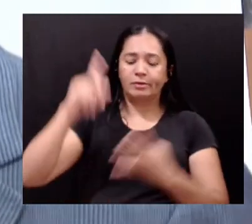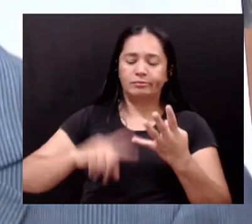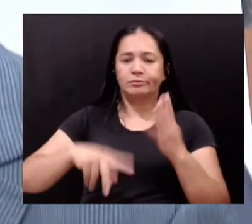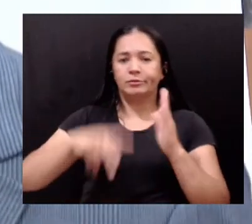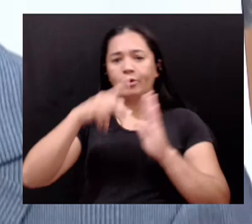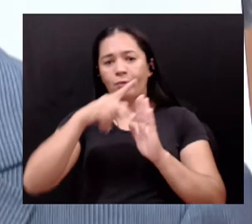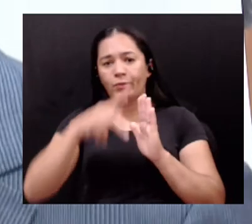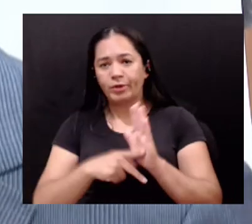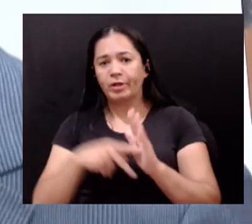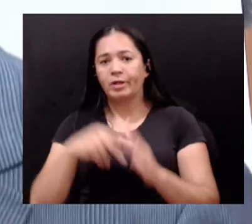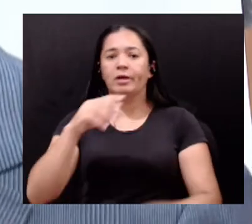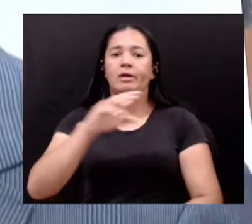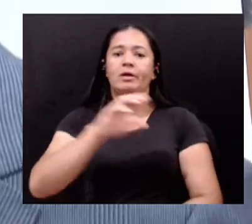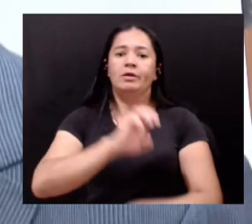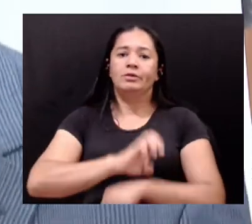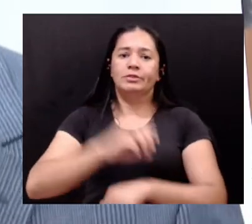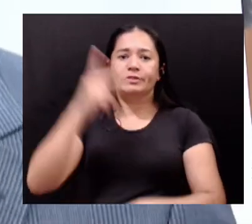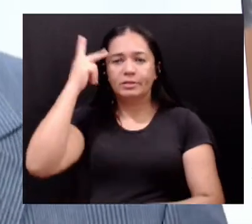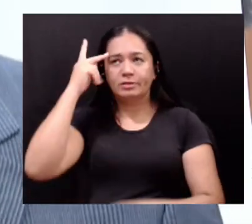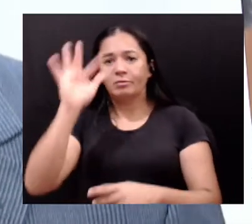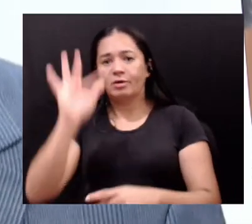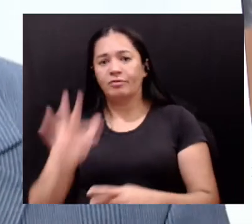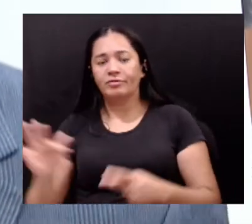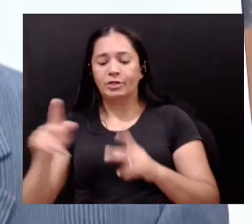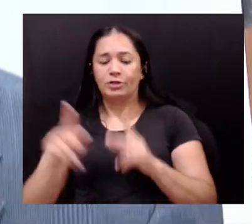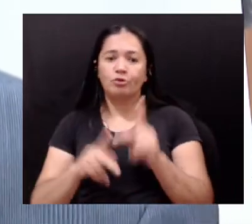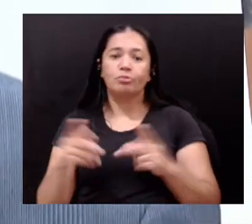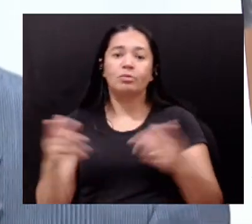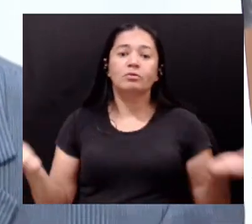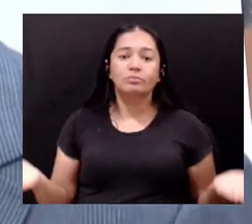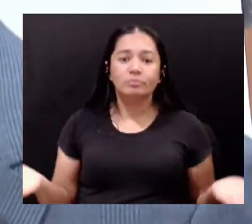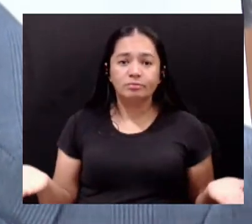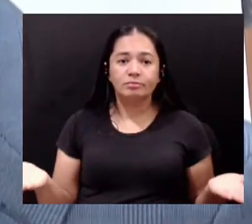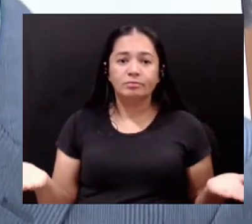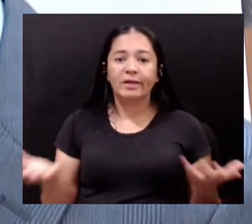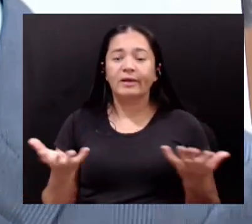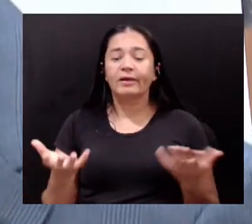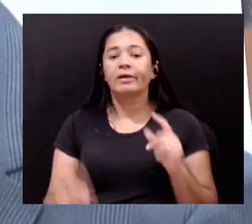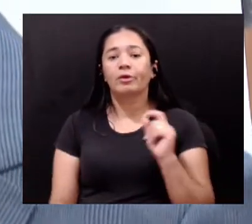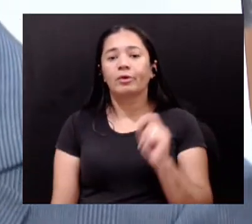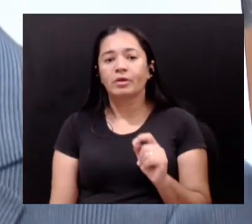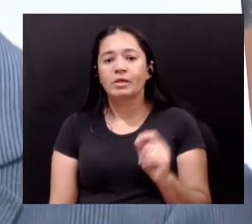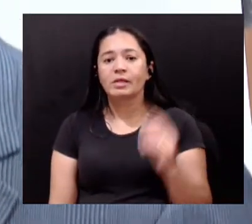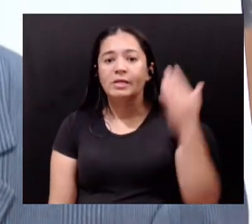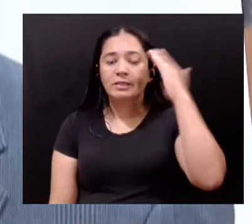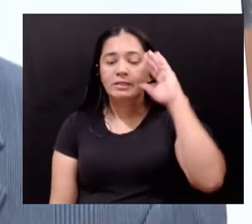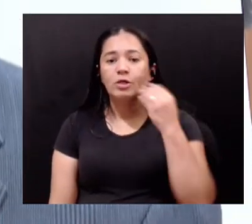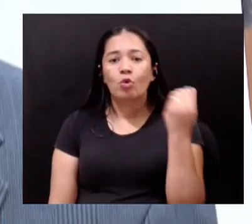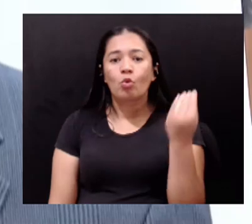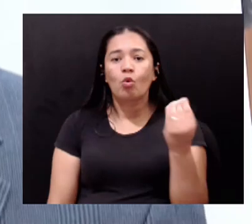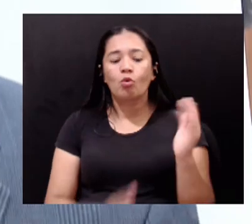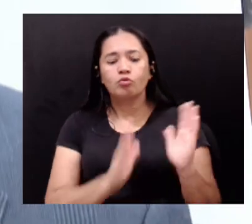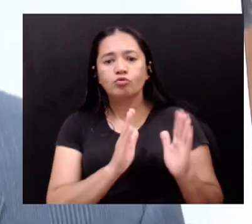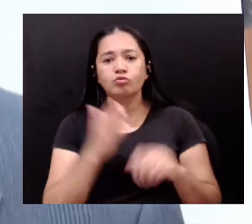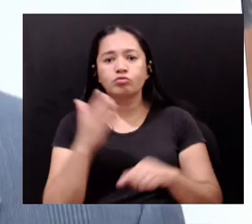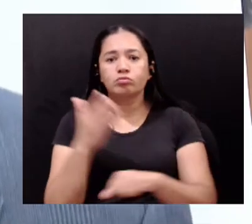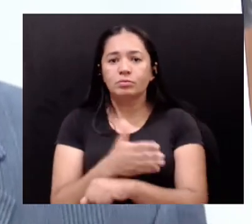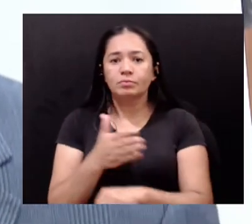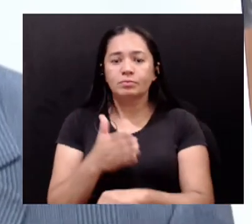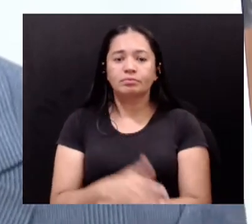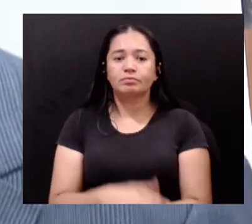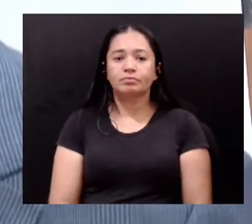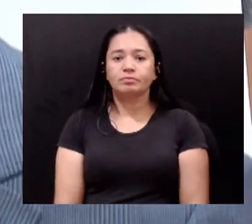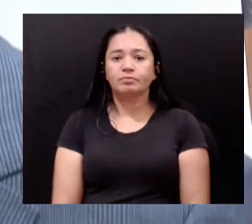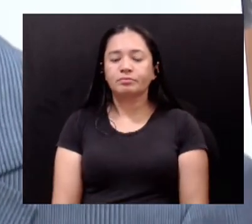Paulo, federal, e a população, no final de tudo, quer mesmo entender esses programas e como participa. Então, o